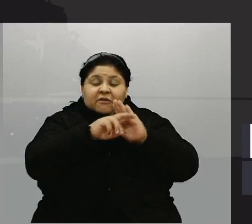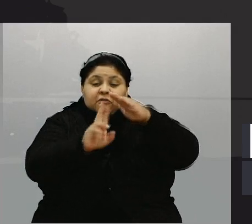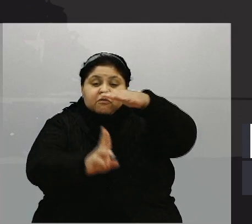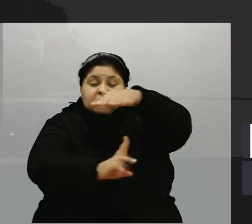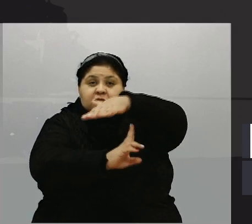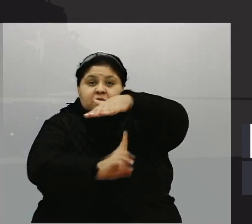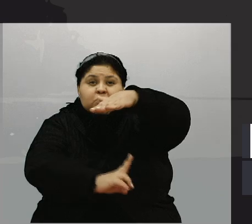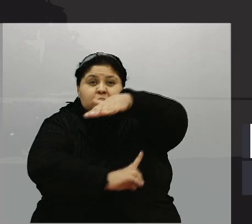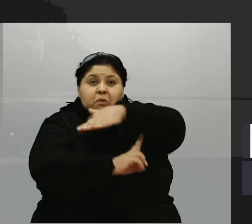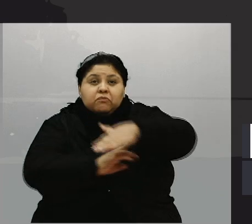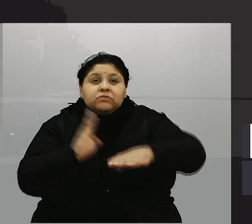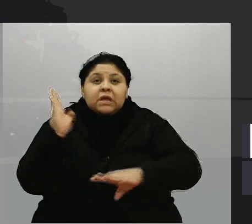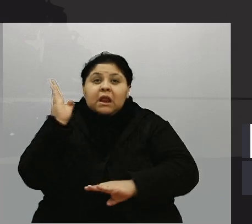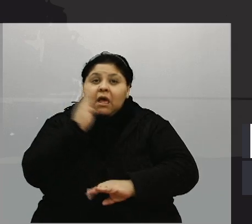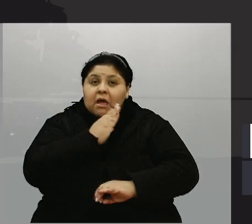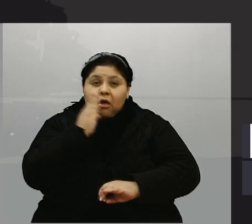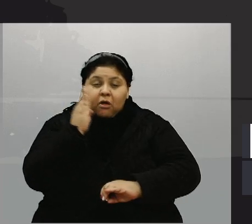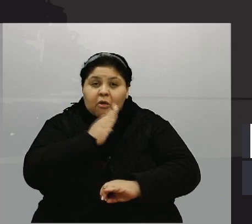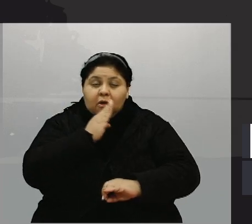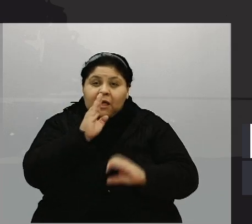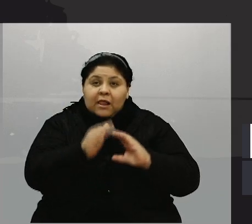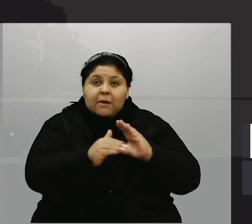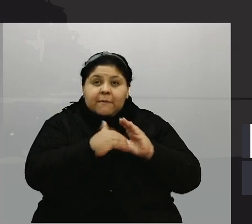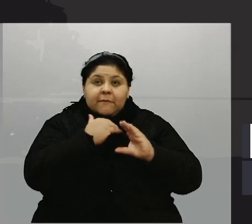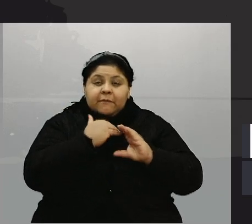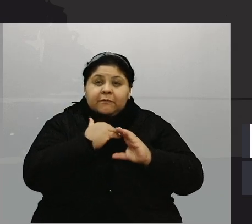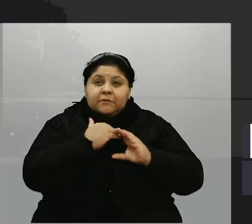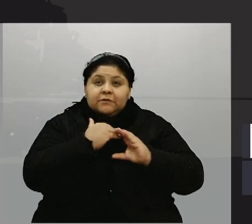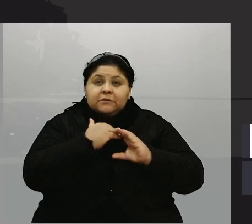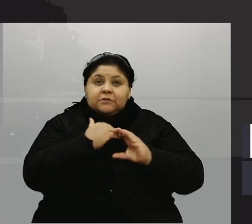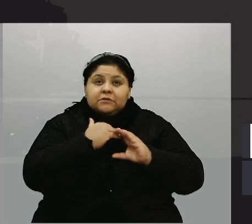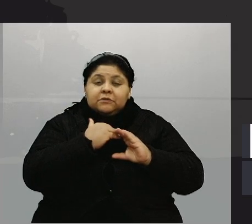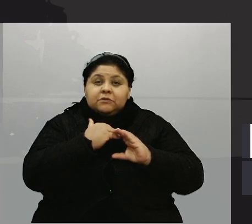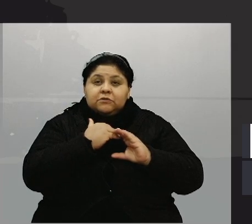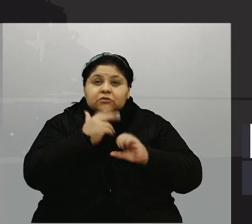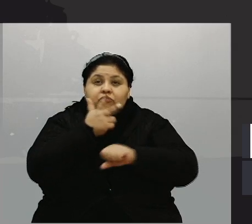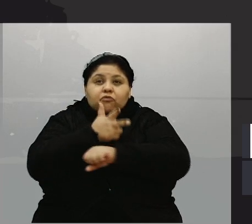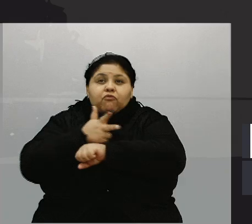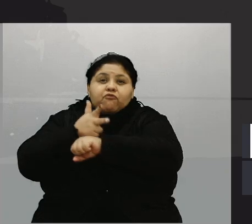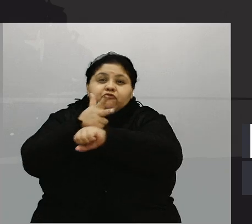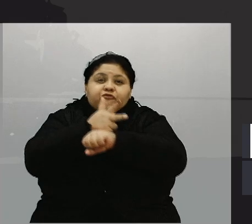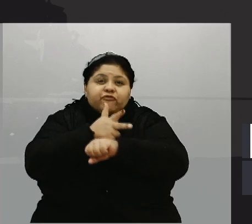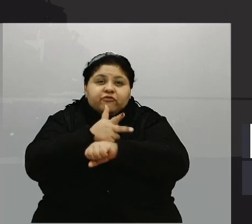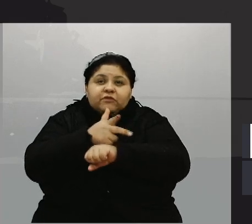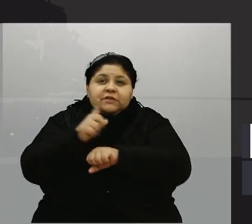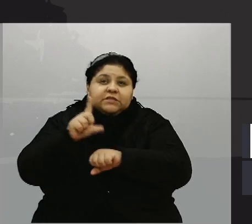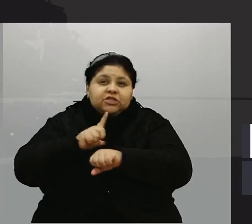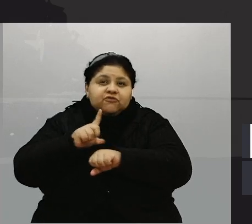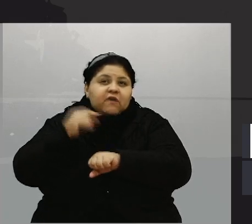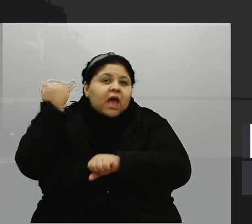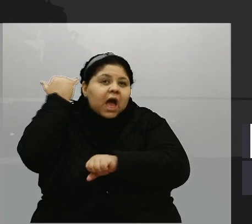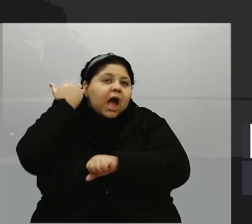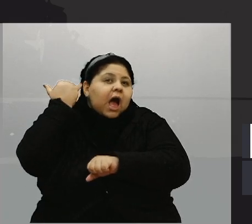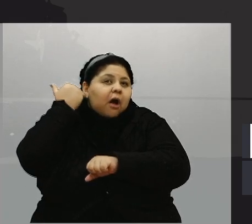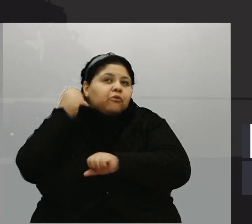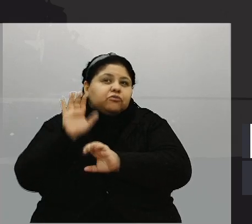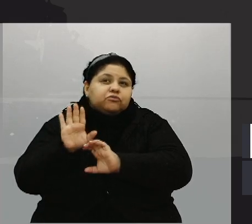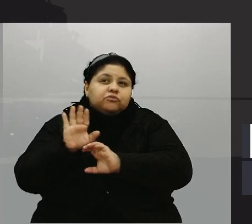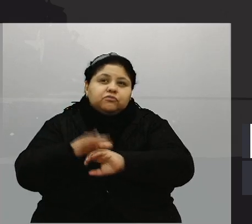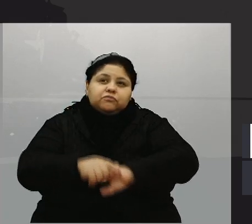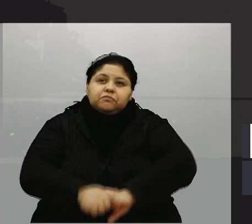ponte urgente. Ela me mandou um seguinte vídeo, se tiver áudio também.